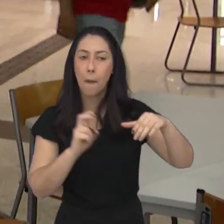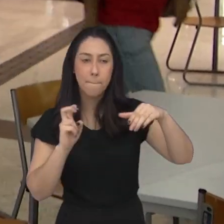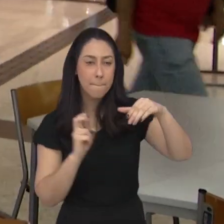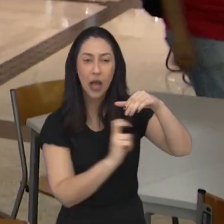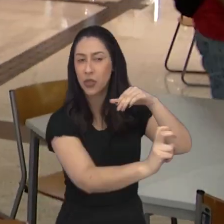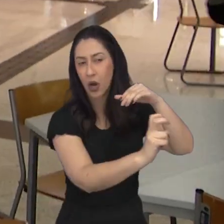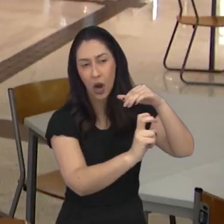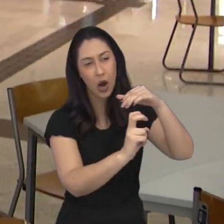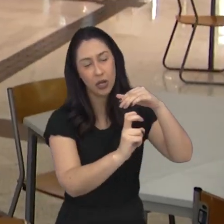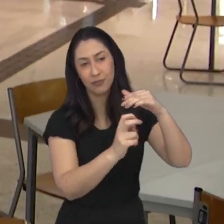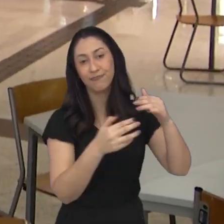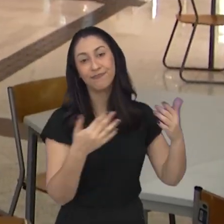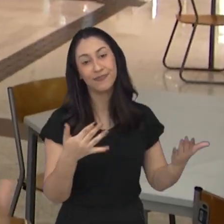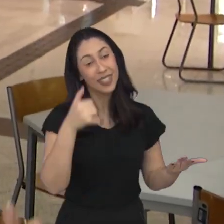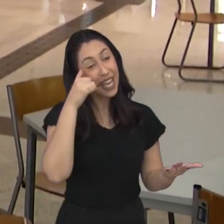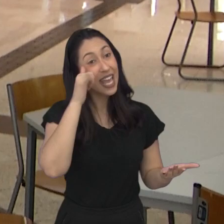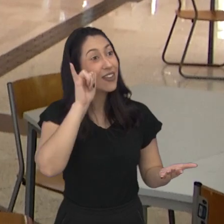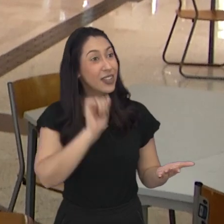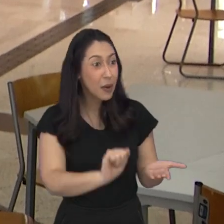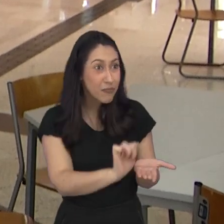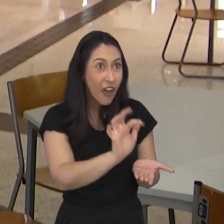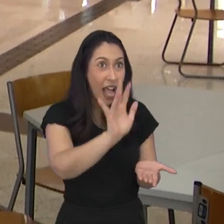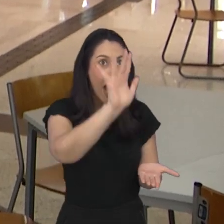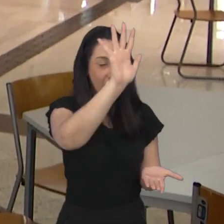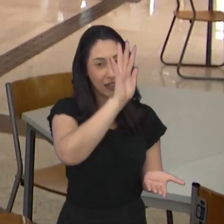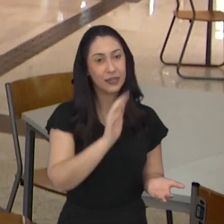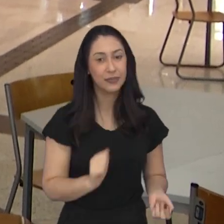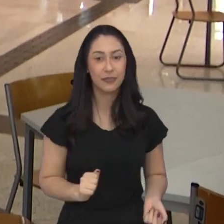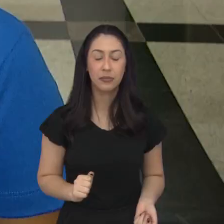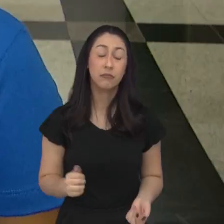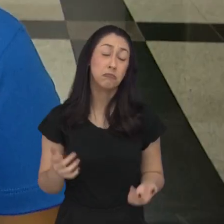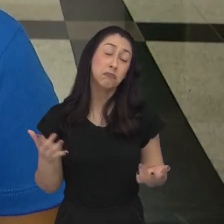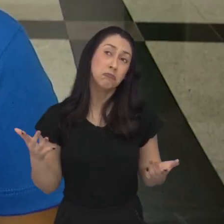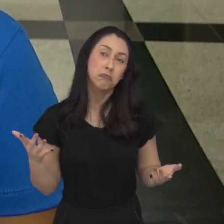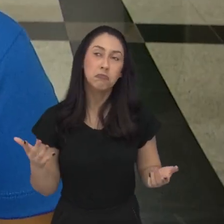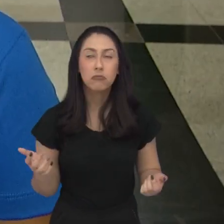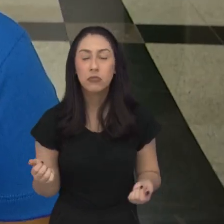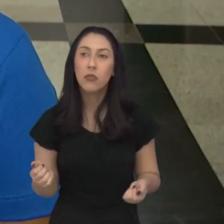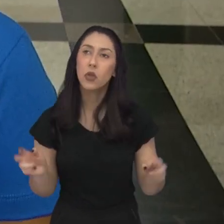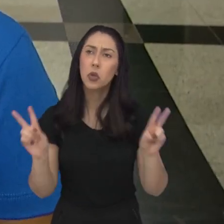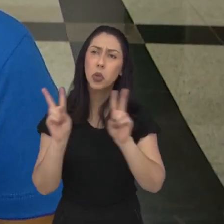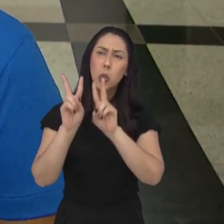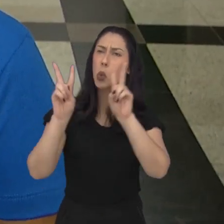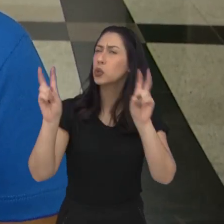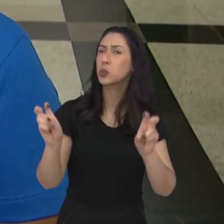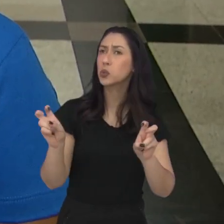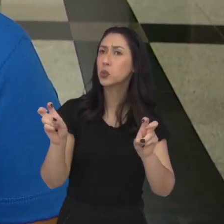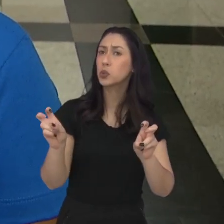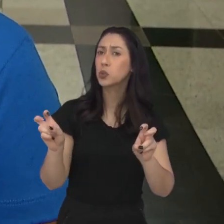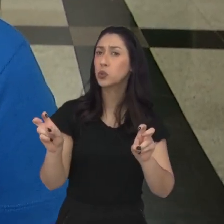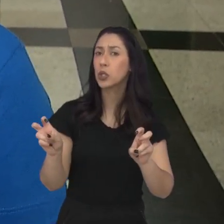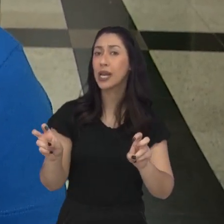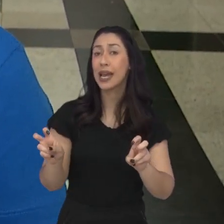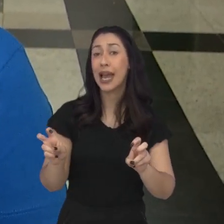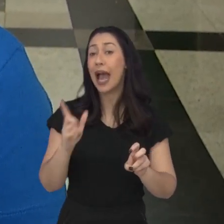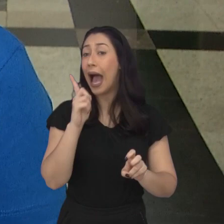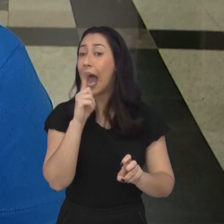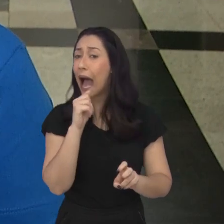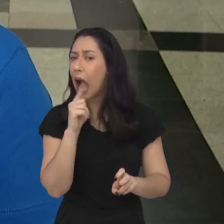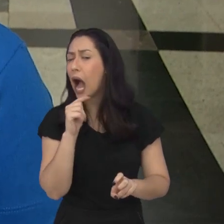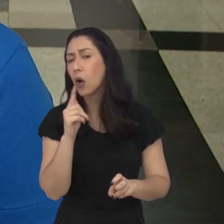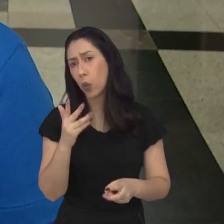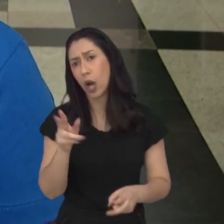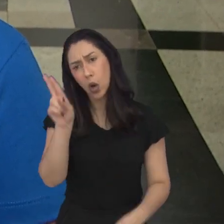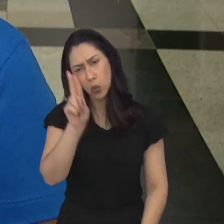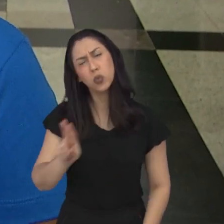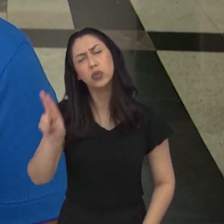que acaba evitando a emissão de gases. Acho que é mais em relação a consumo de água, que eu acho que